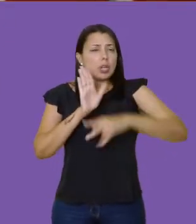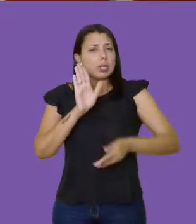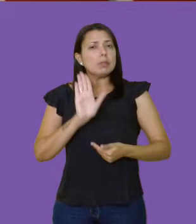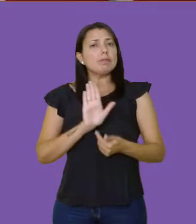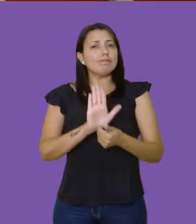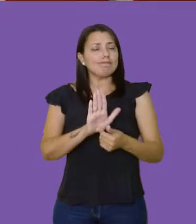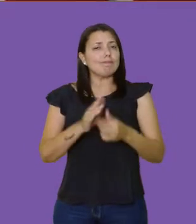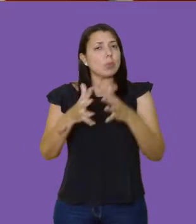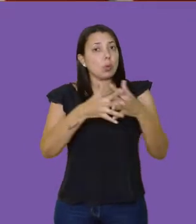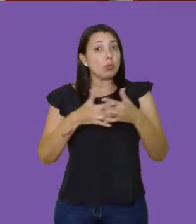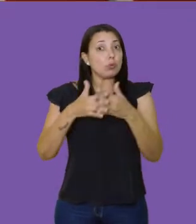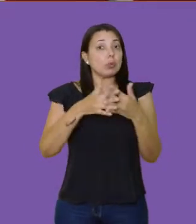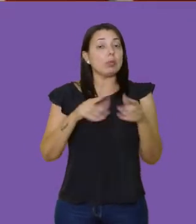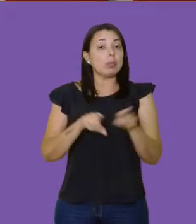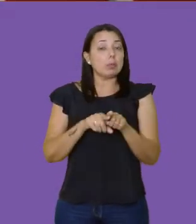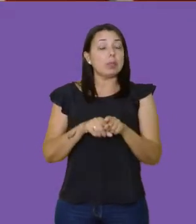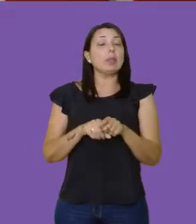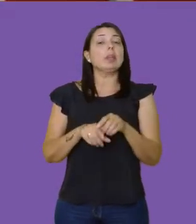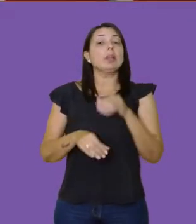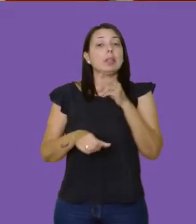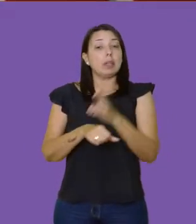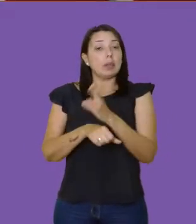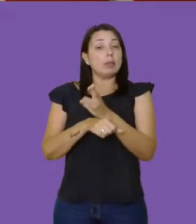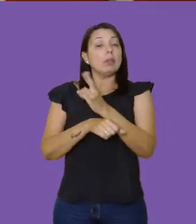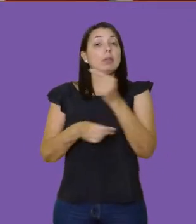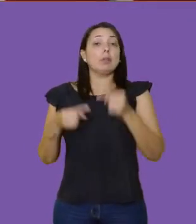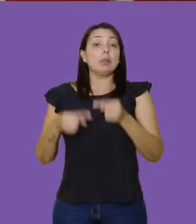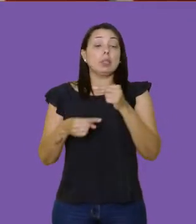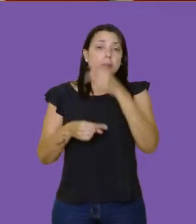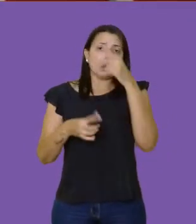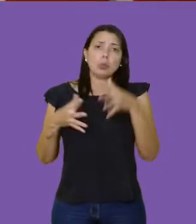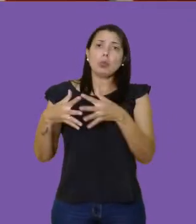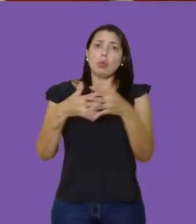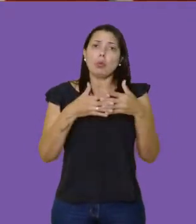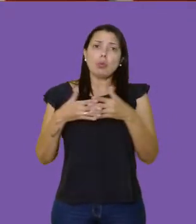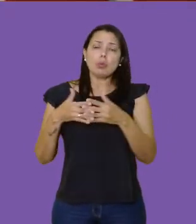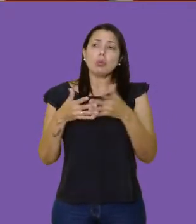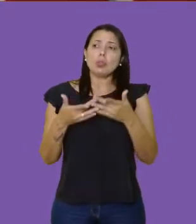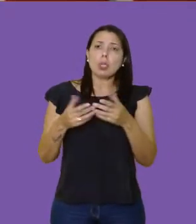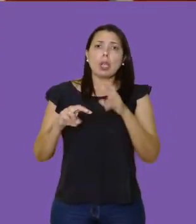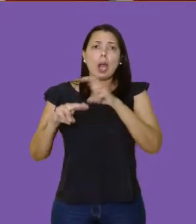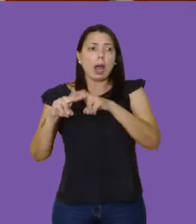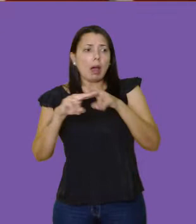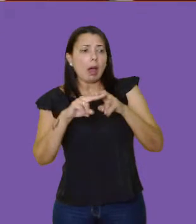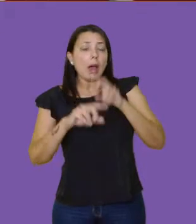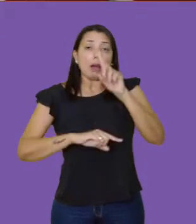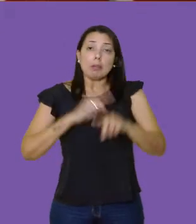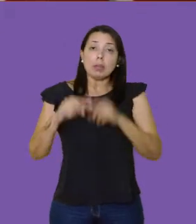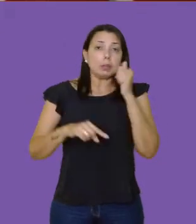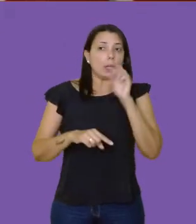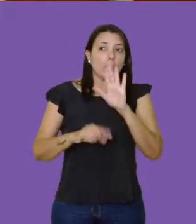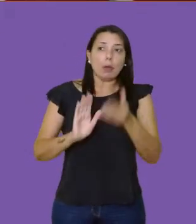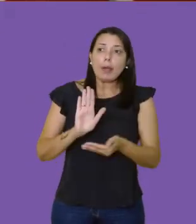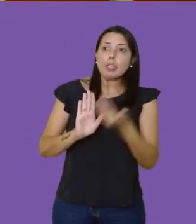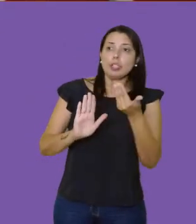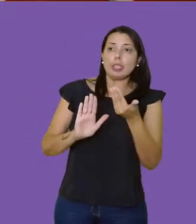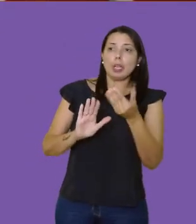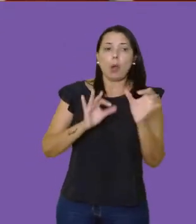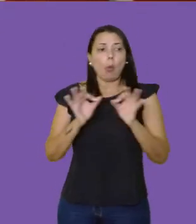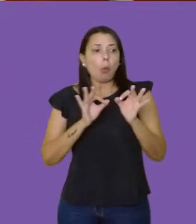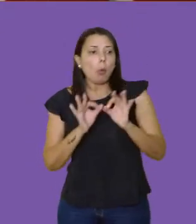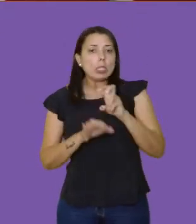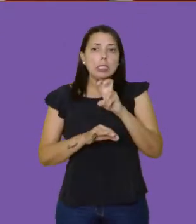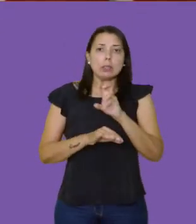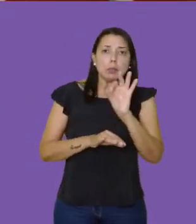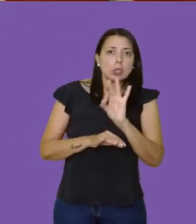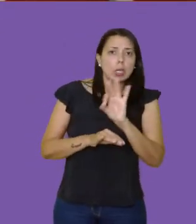tanta confusão nesse negócio da reforma política, que as pessoas confundiam. É reserva de cadeira, é um avanço para as mulheres. Não, retira. Aí mexeram nos